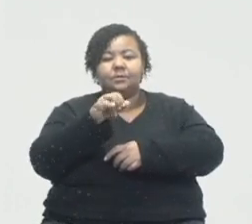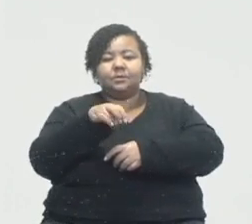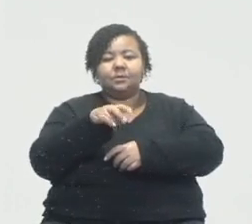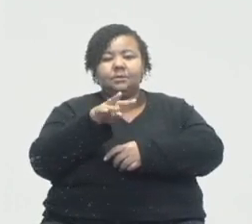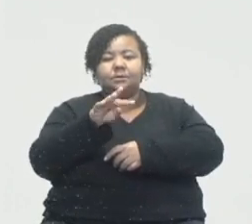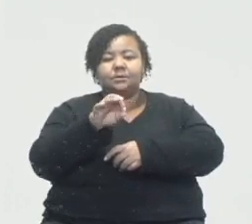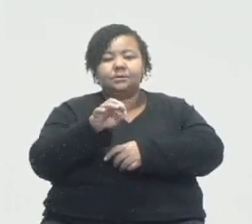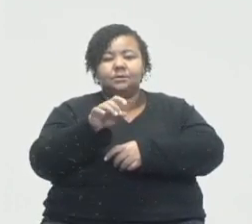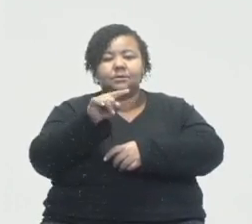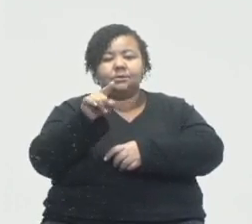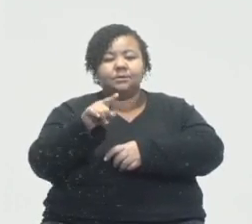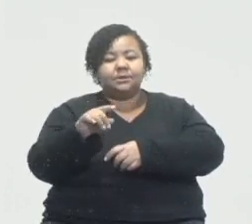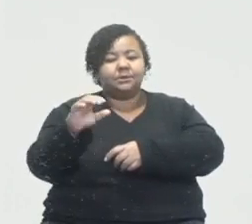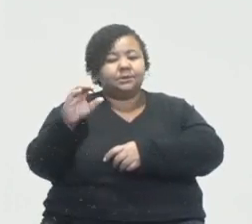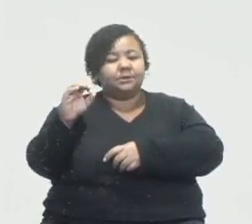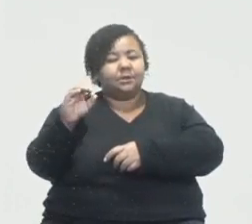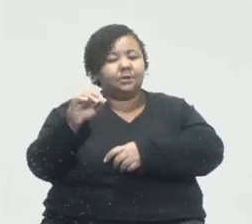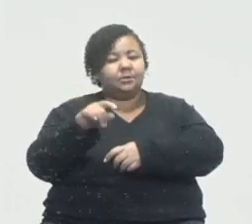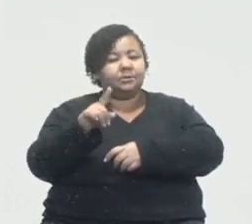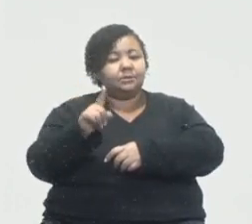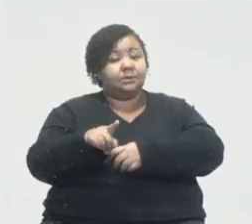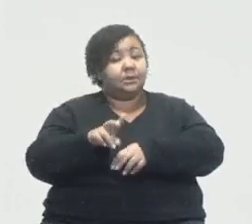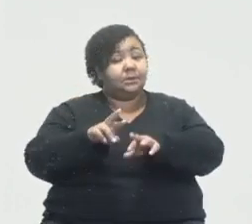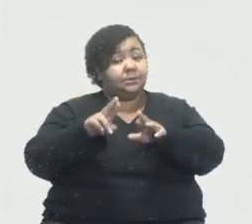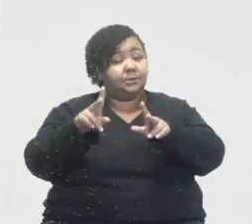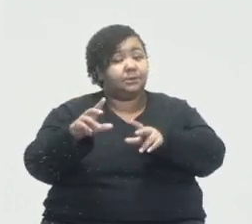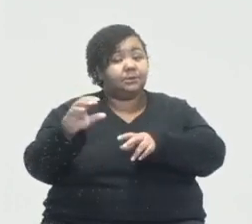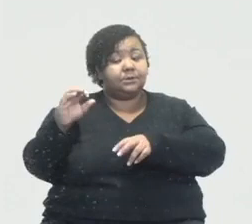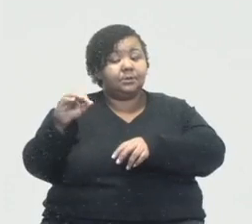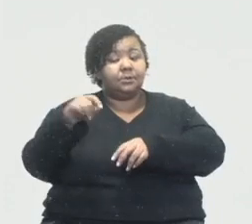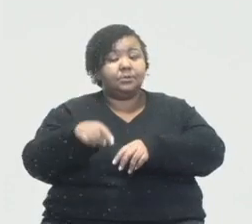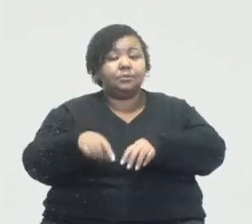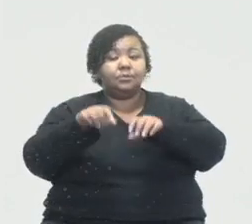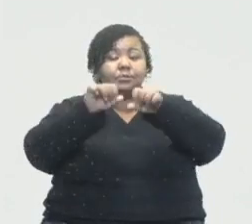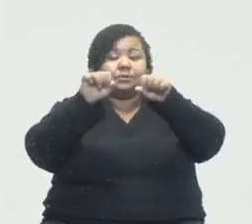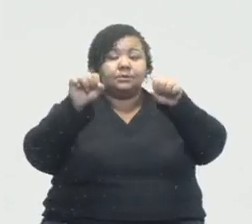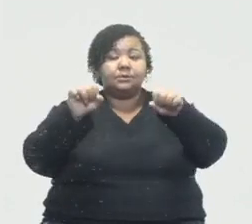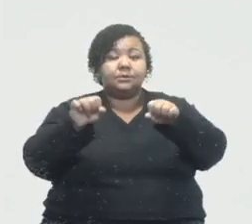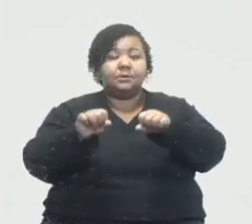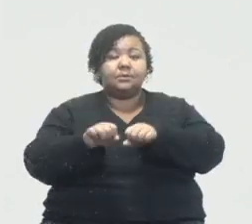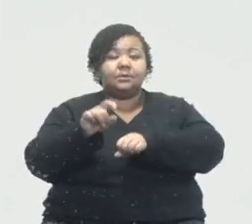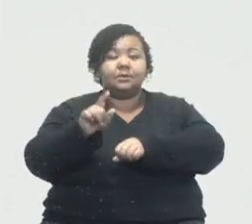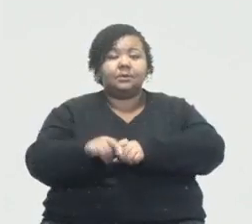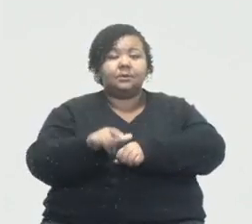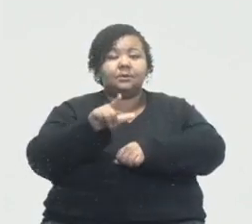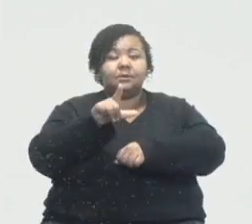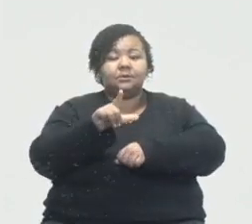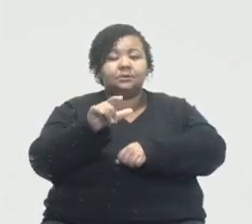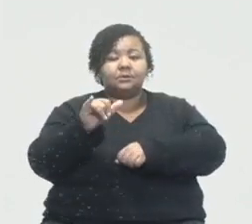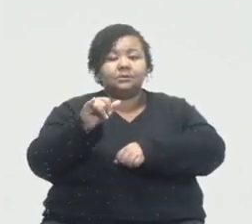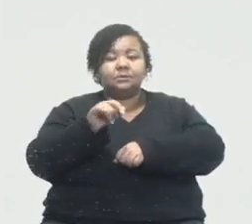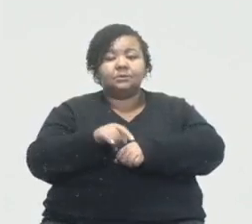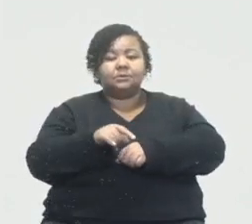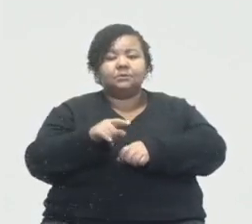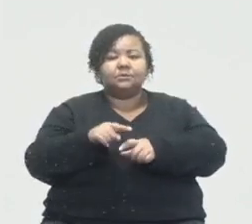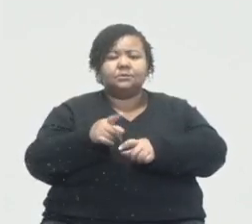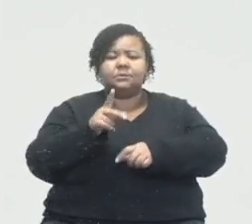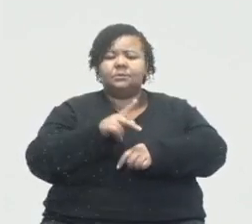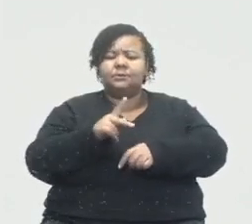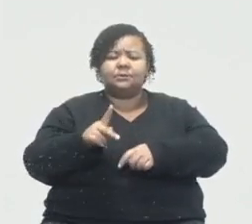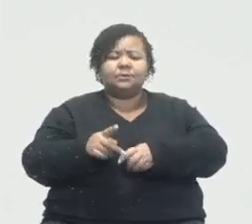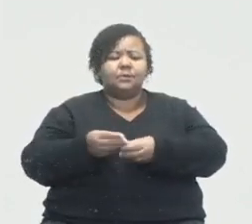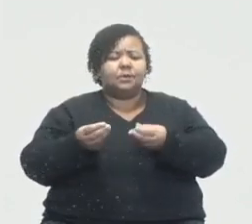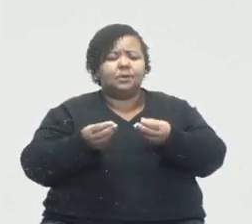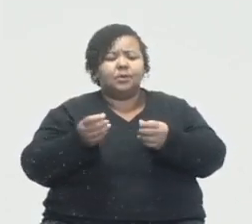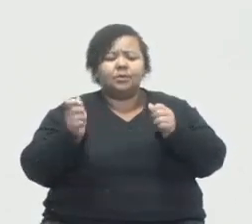de 0. Se o determinante é diferente de 0, este sistema é linearmente independente. Mas, professora, como você pode